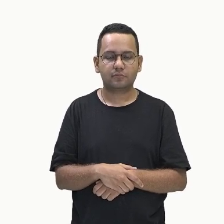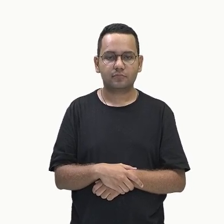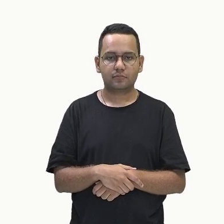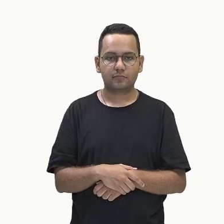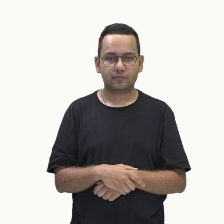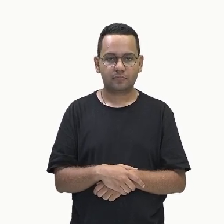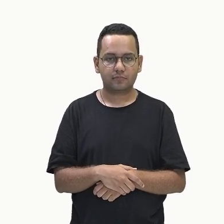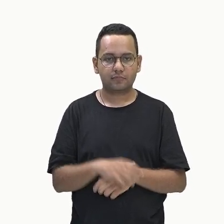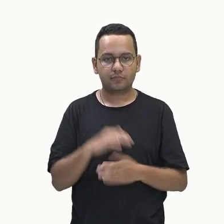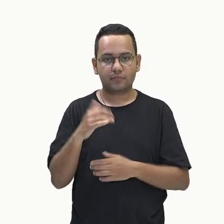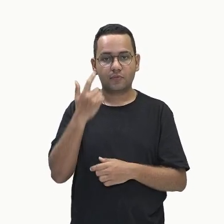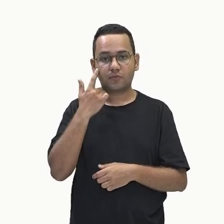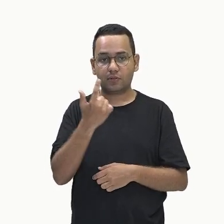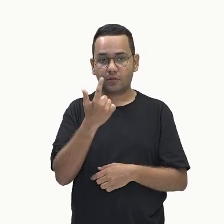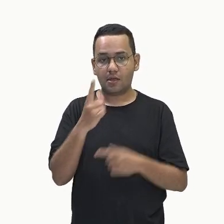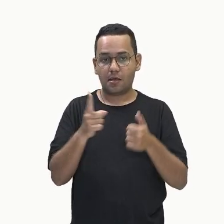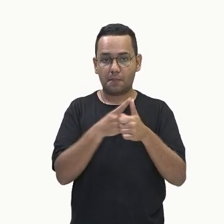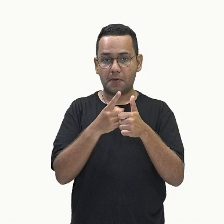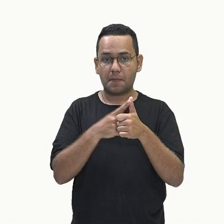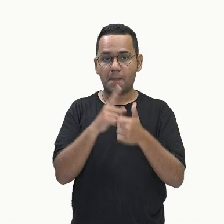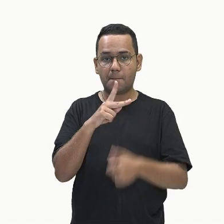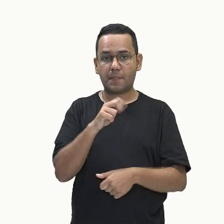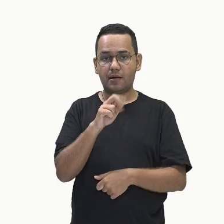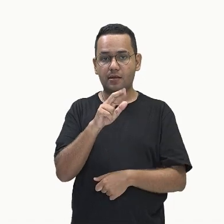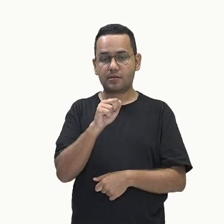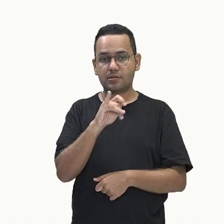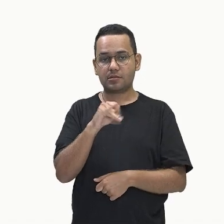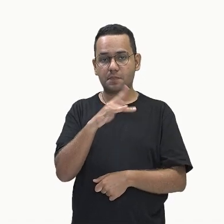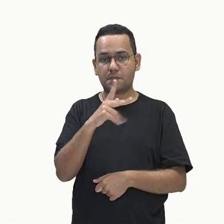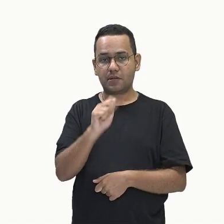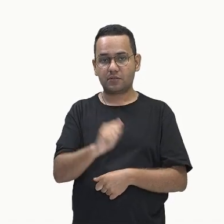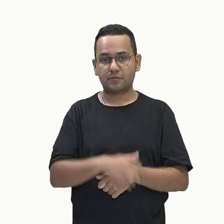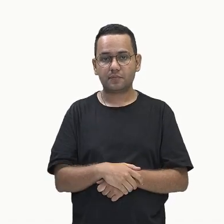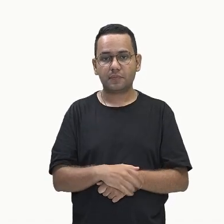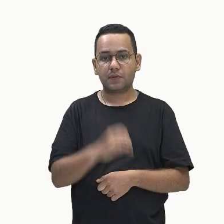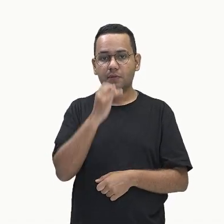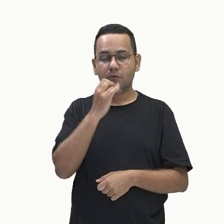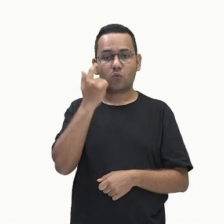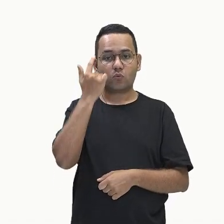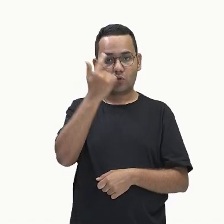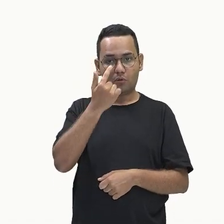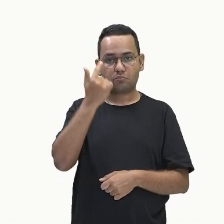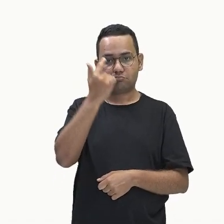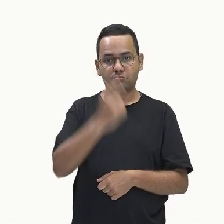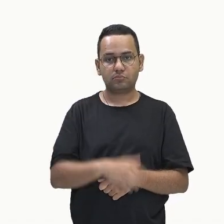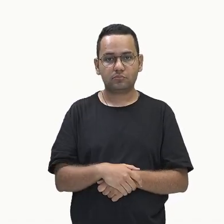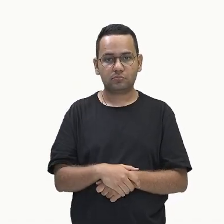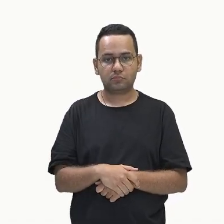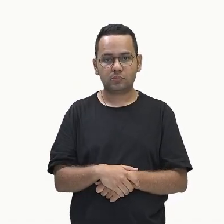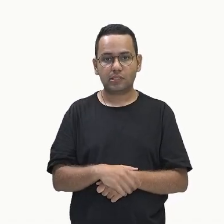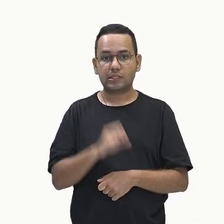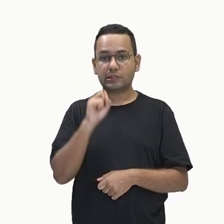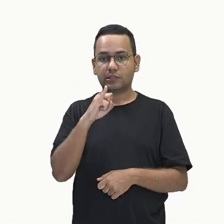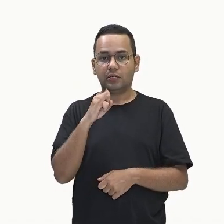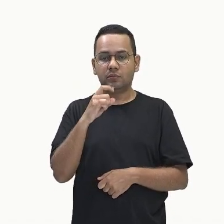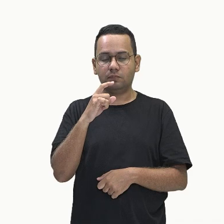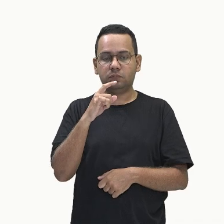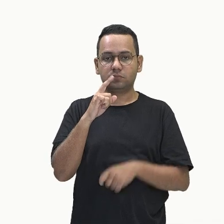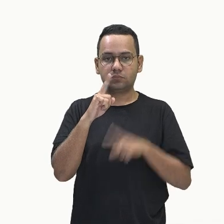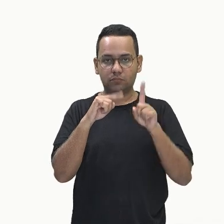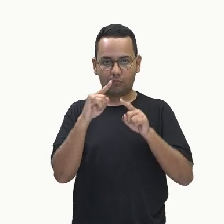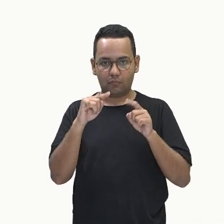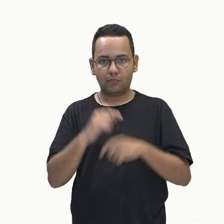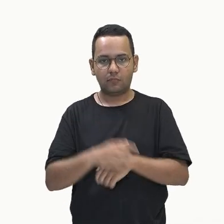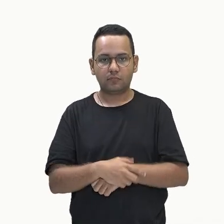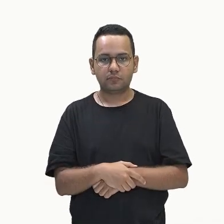divisão parasimpática, o seu olho se dilata,